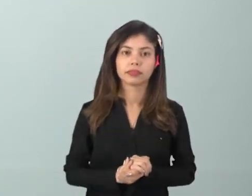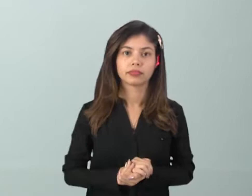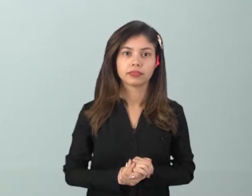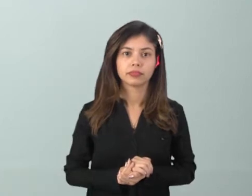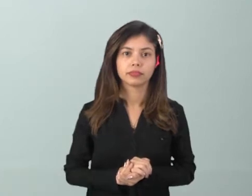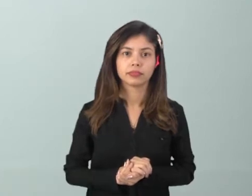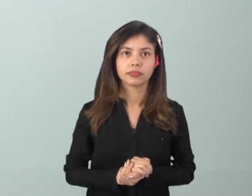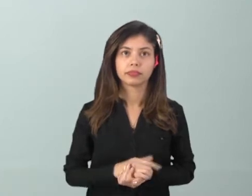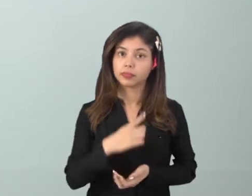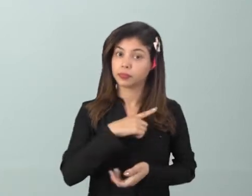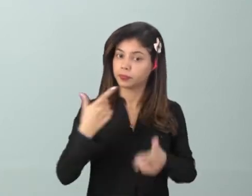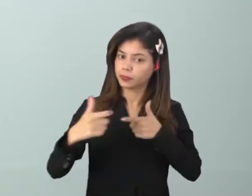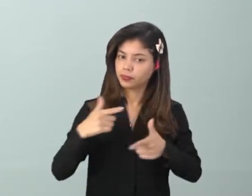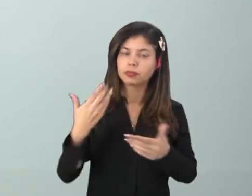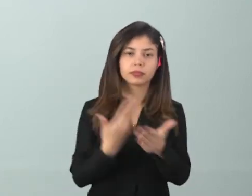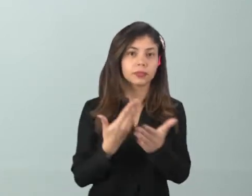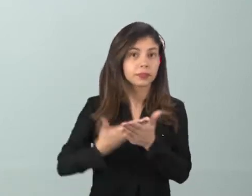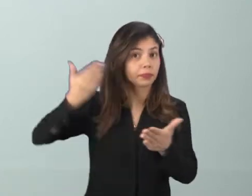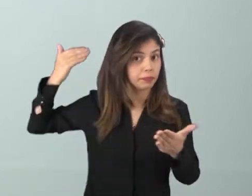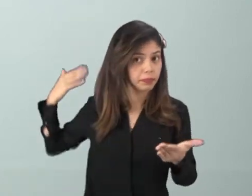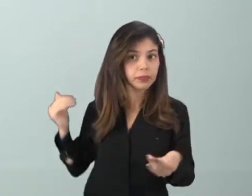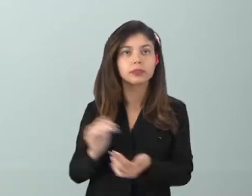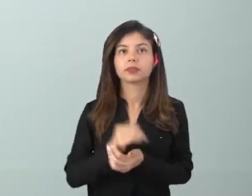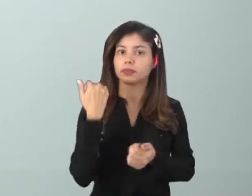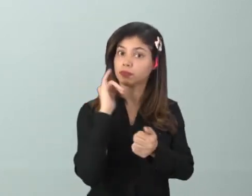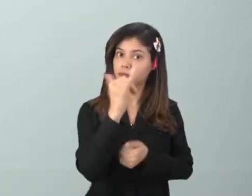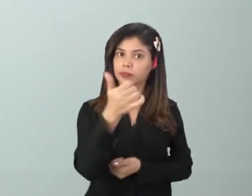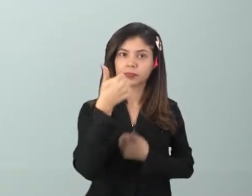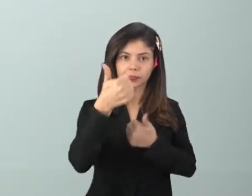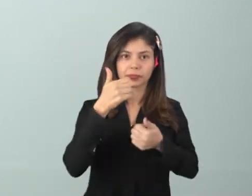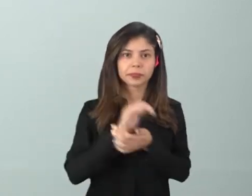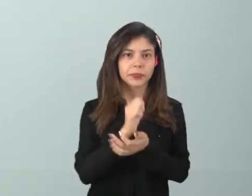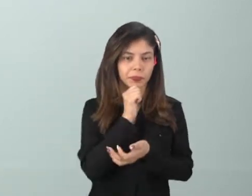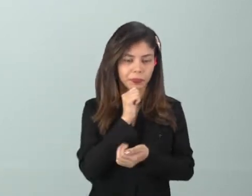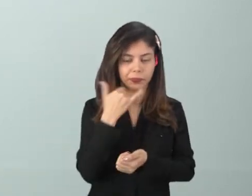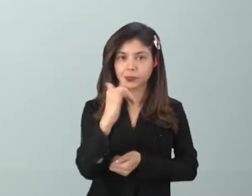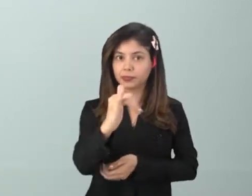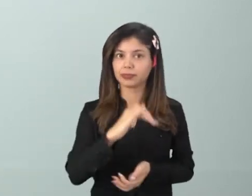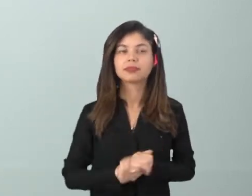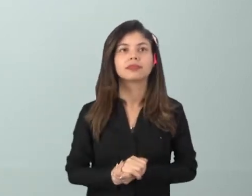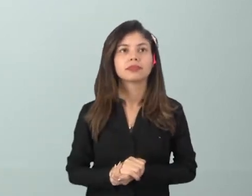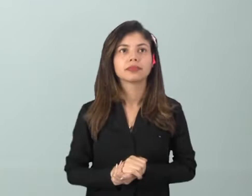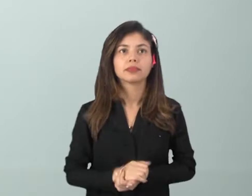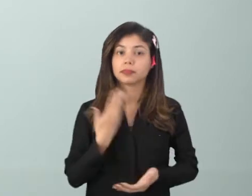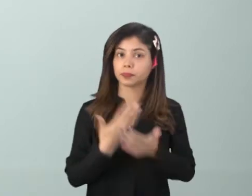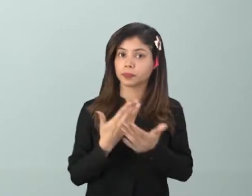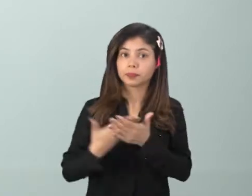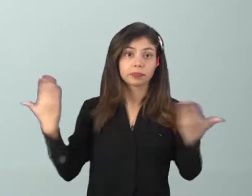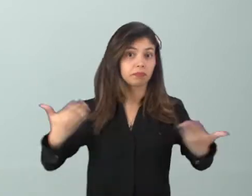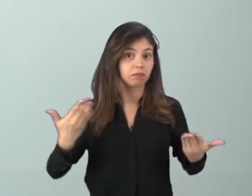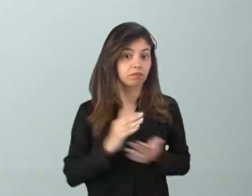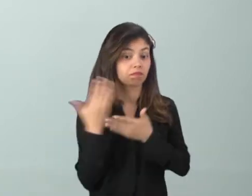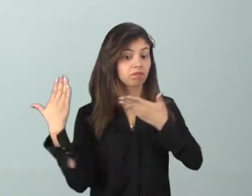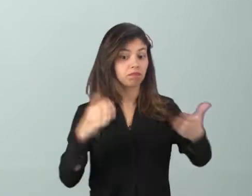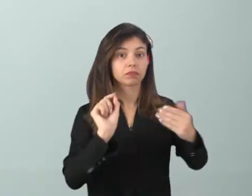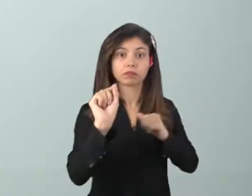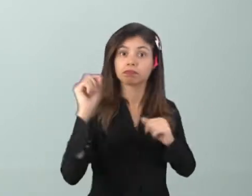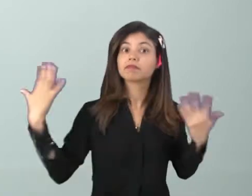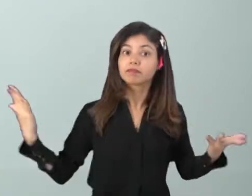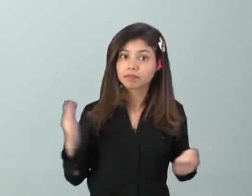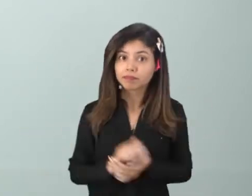nós temos trabalhado nas aulas anteriores, tá? Sobre energia, tá? Ainda estamos falando sobre energia. Na aula de hoje, o foco vai